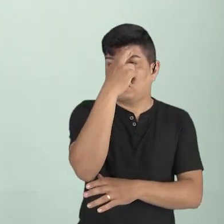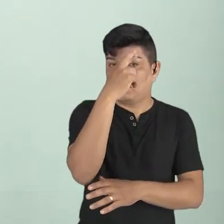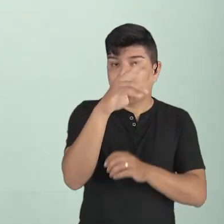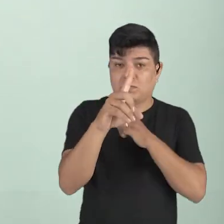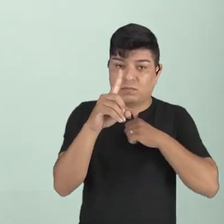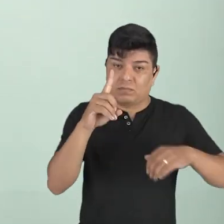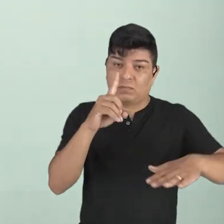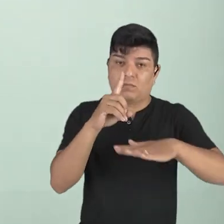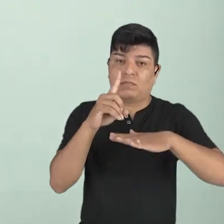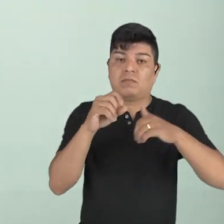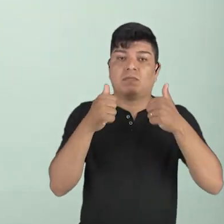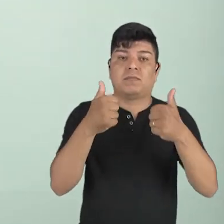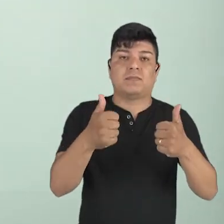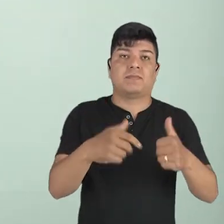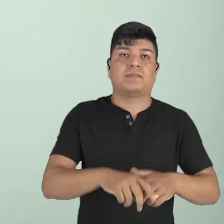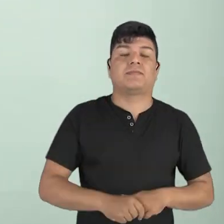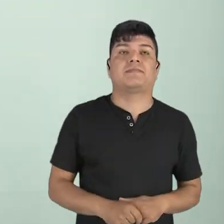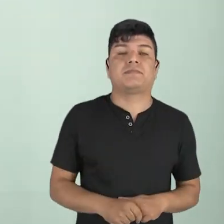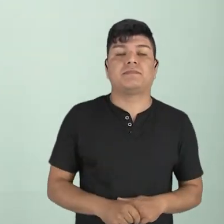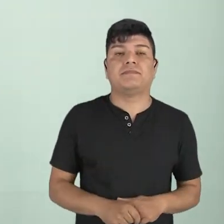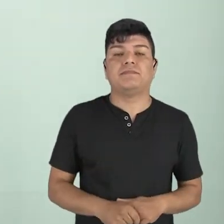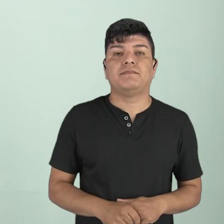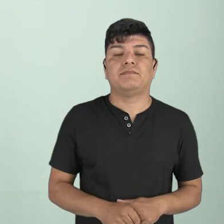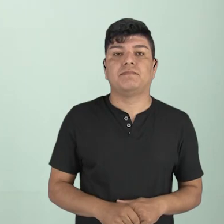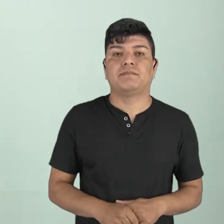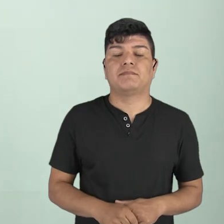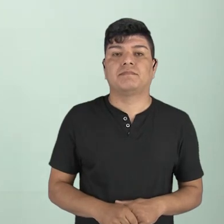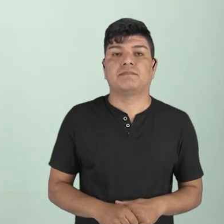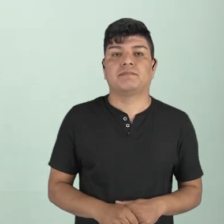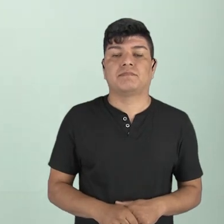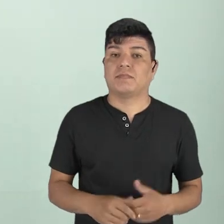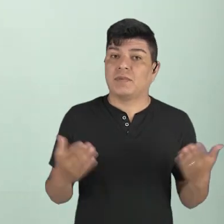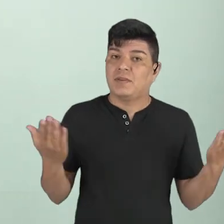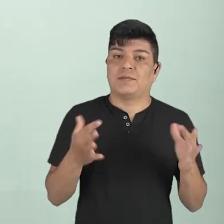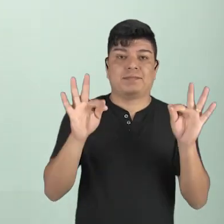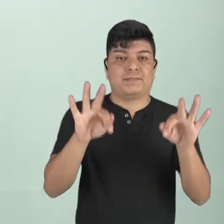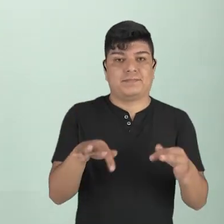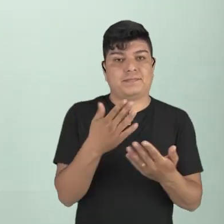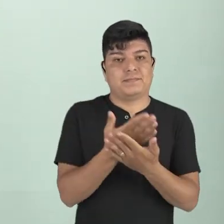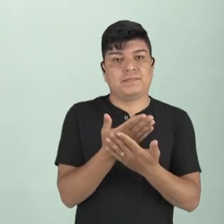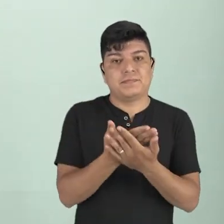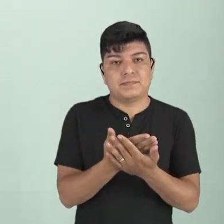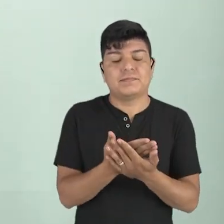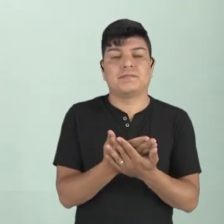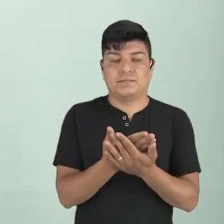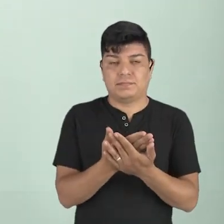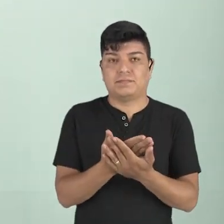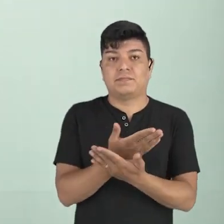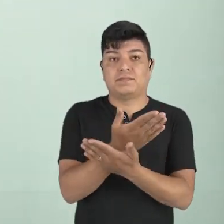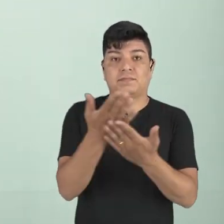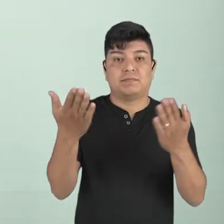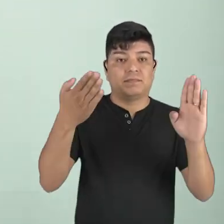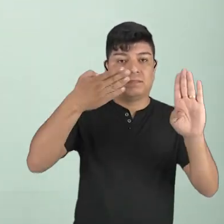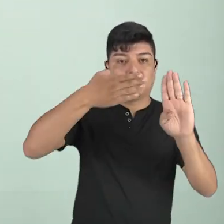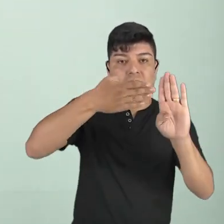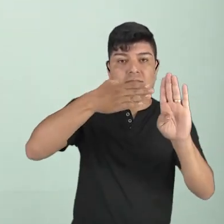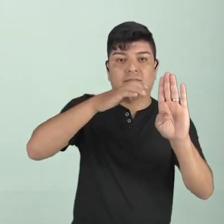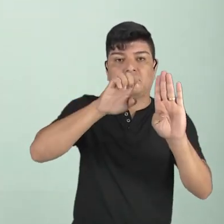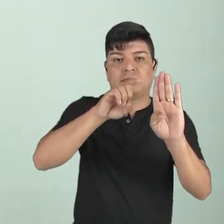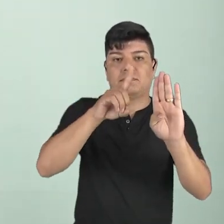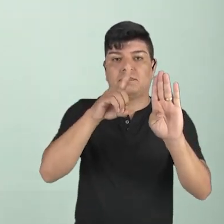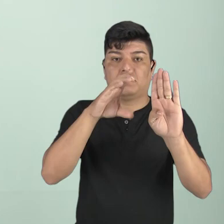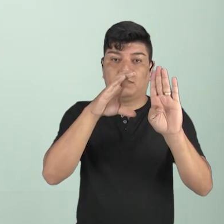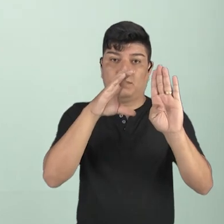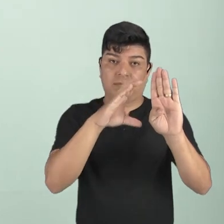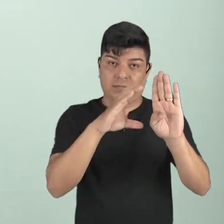e de uma sociedade ok Oi e aí eu vou terminar na nossa aula por aqui vocês acessem o nosso